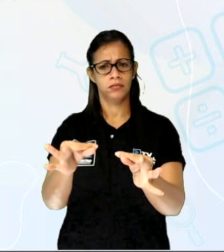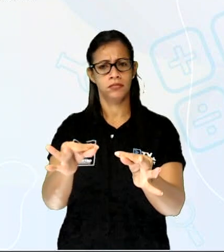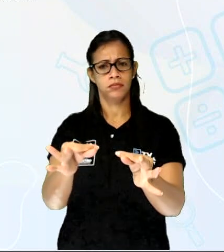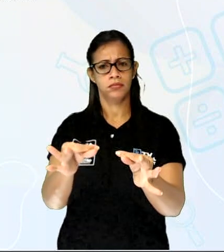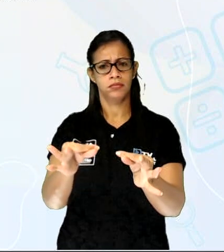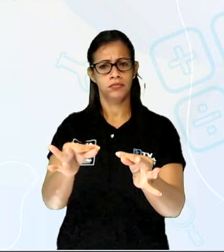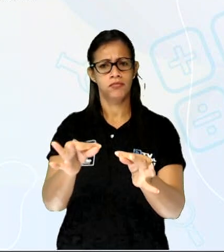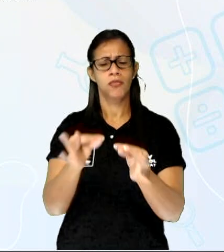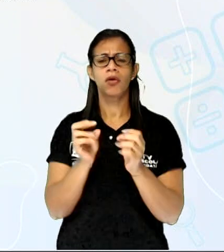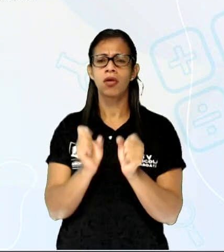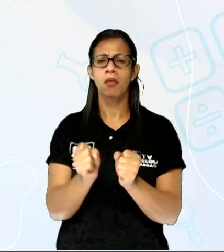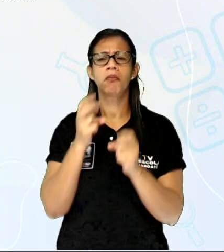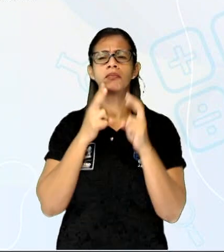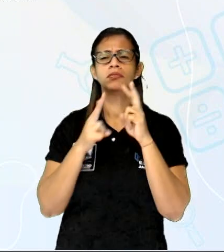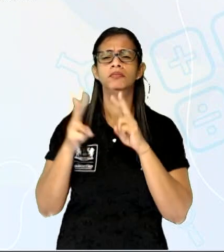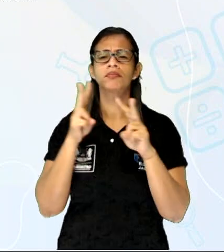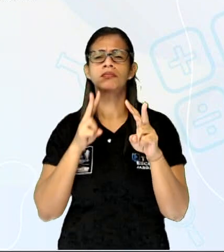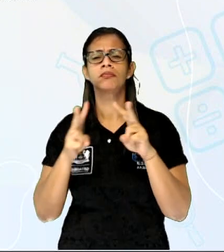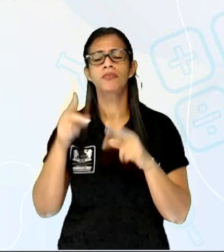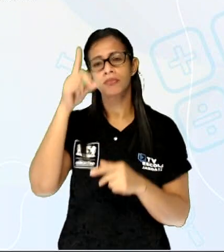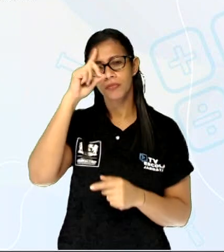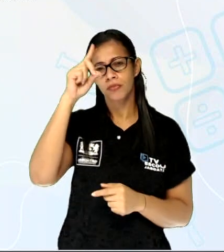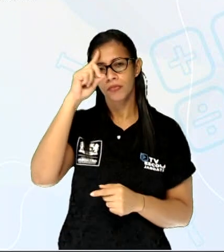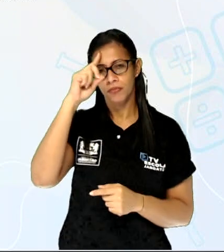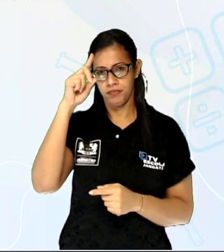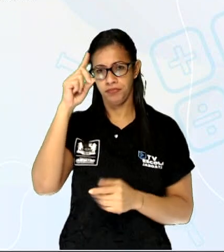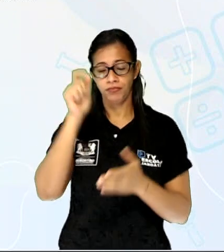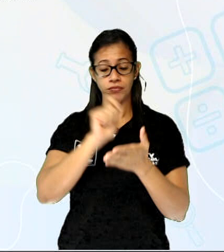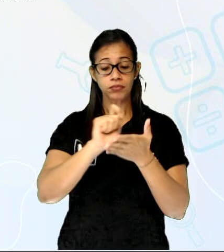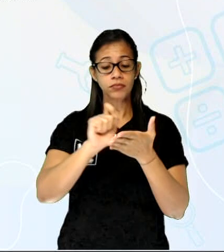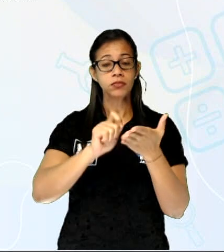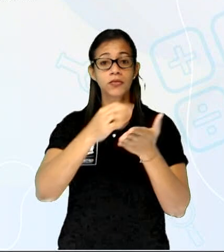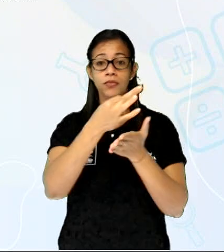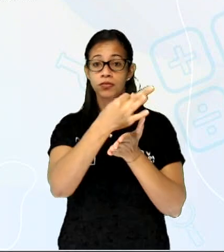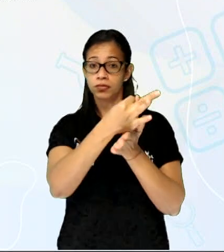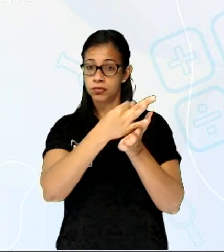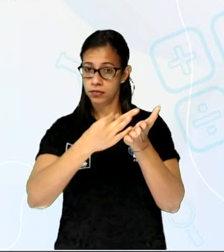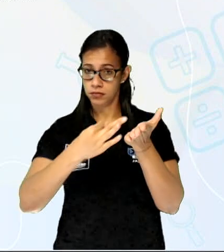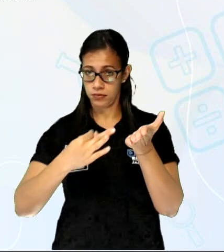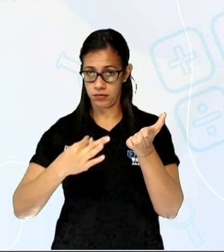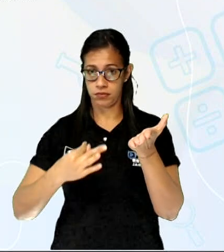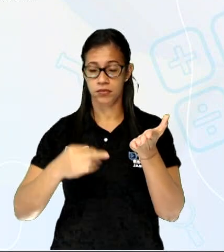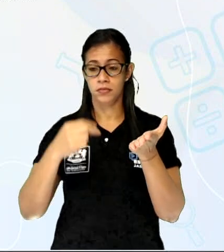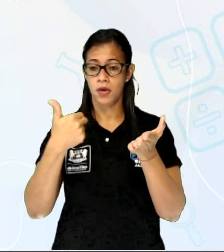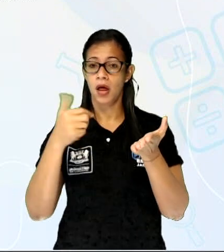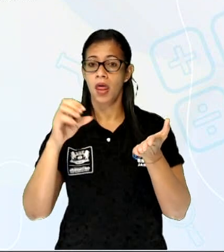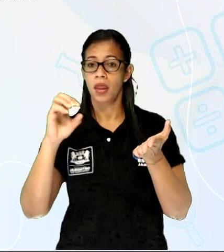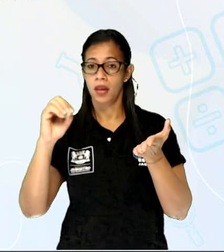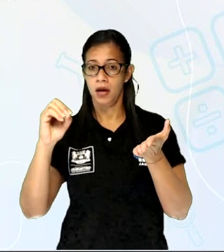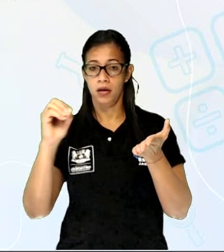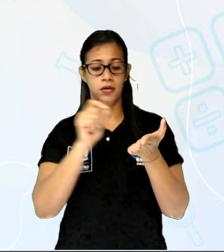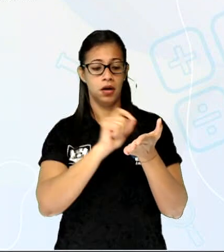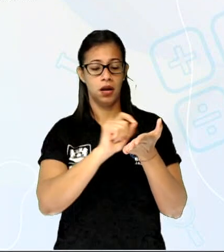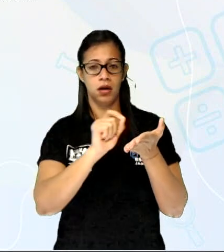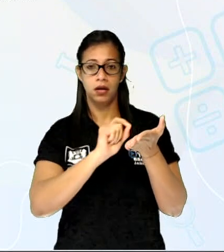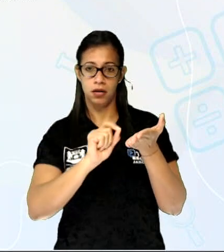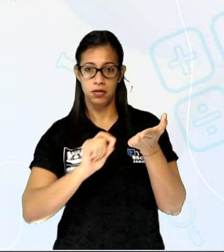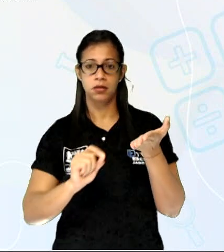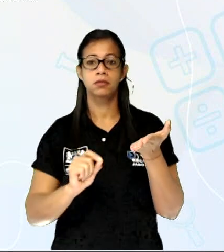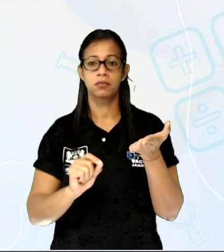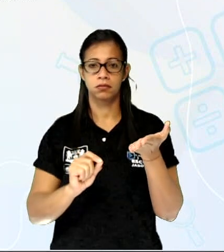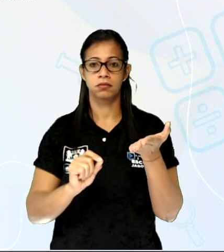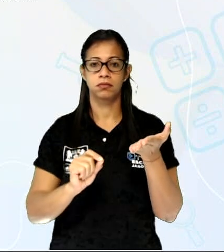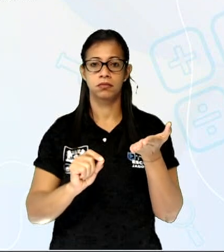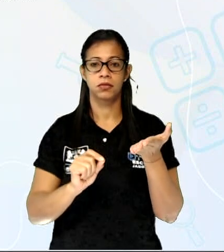dia a dia? Escreve um texto aí para a gente, um texto de pelo menos 10 linhas, falando sobre como